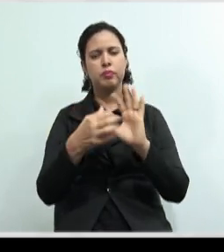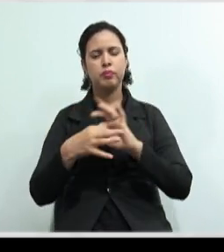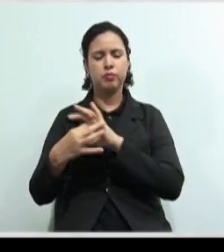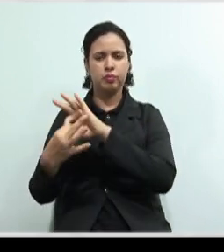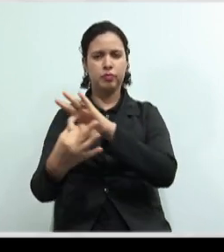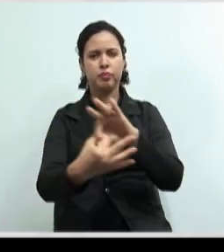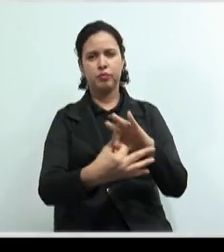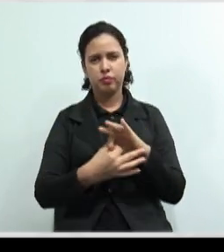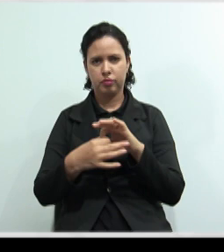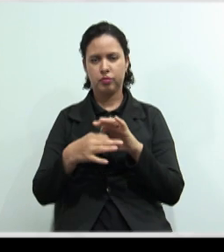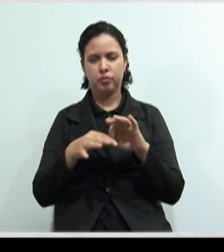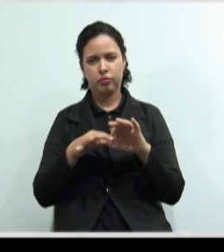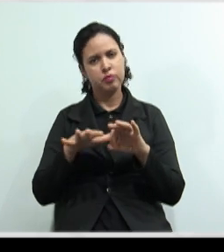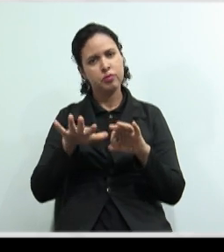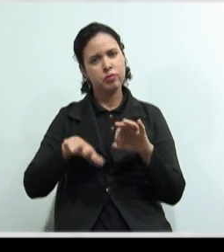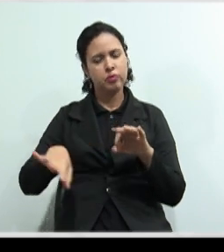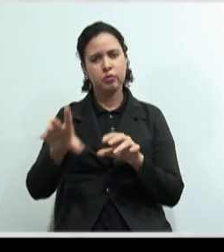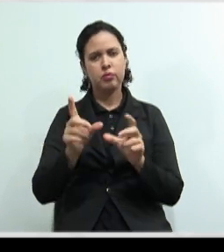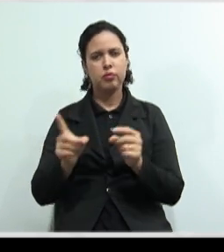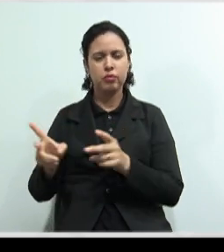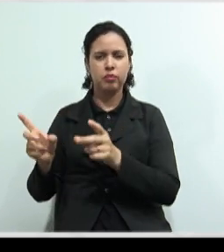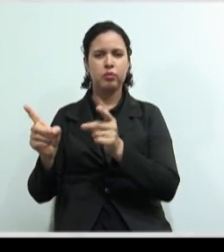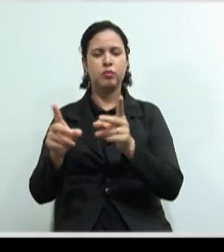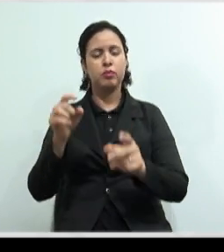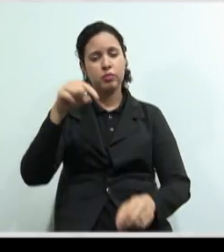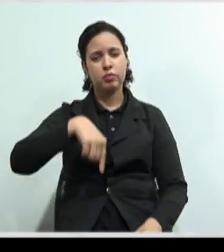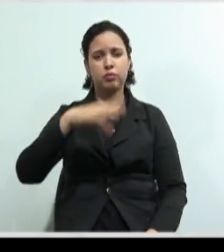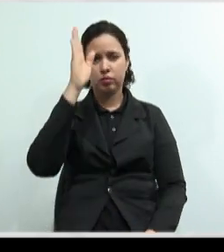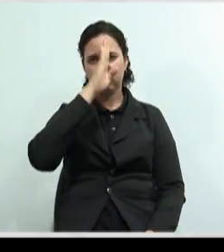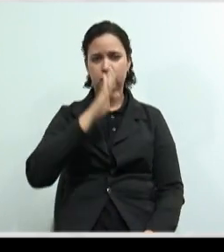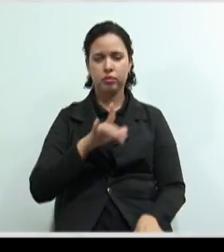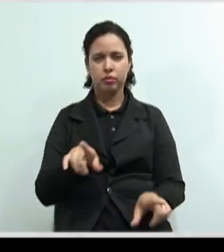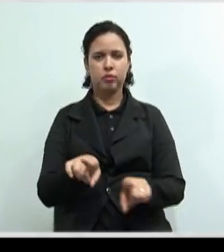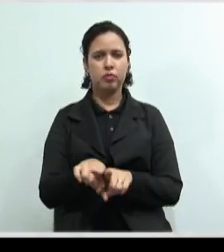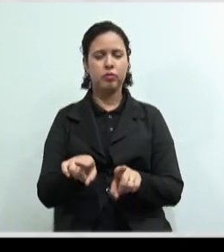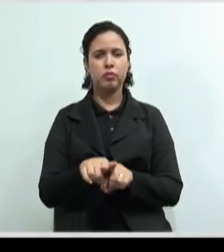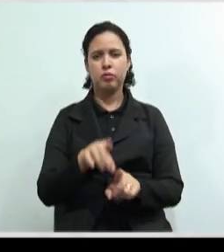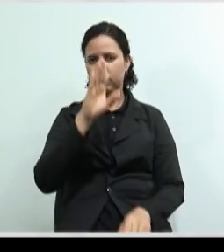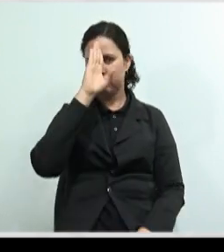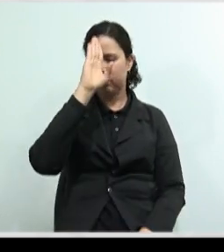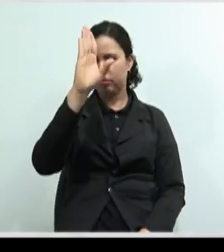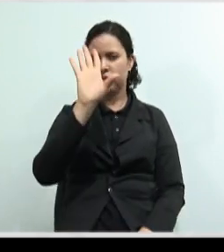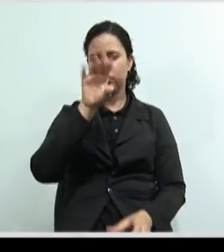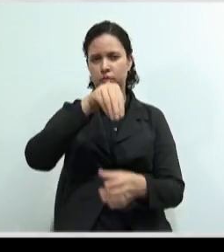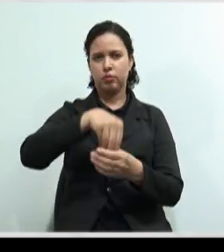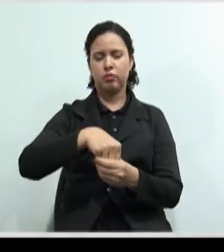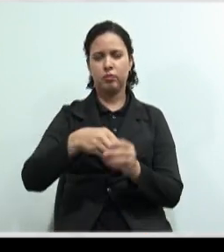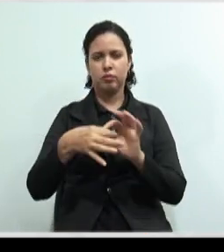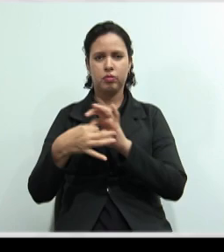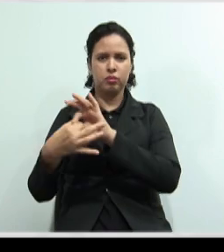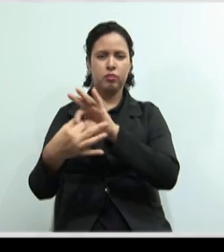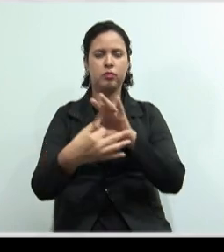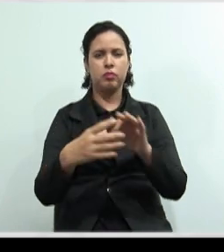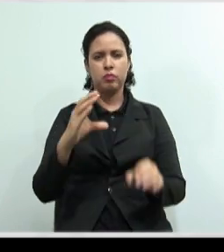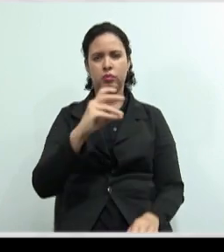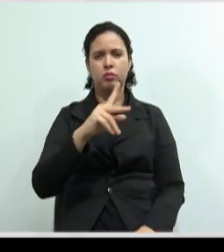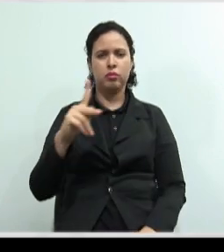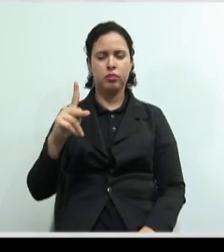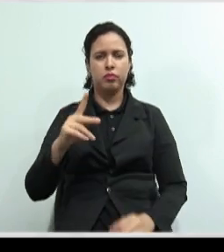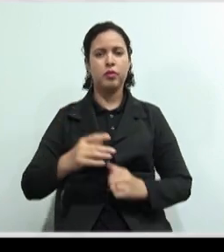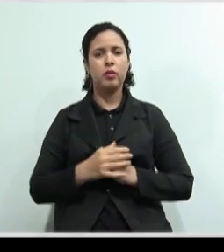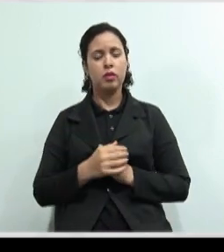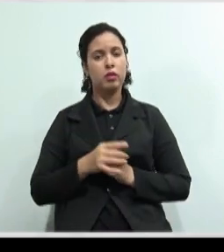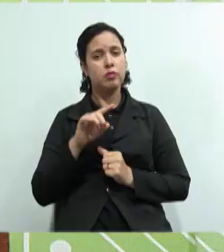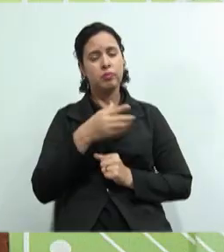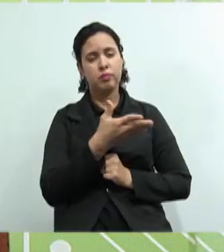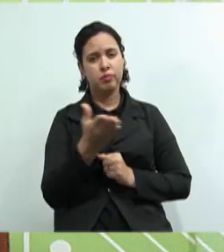alguns pontos no Brasil, principalmente nas relações cooperativistas. Vocês conseguem visualizar como